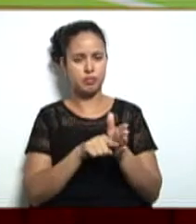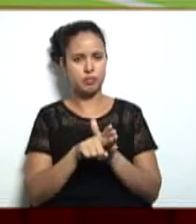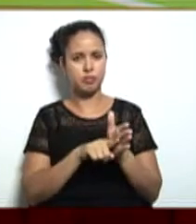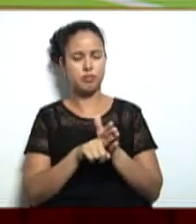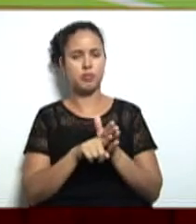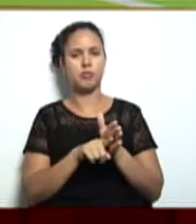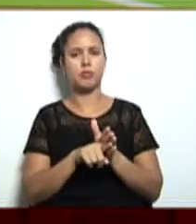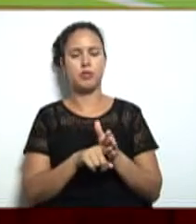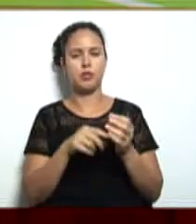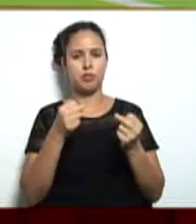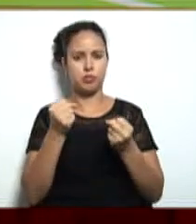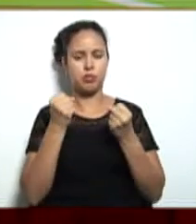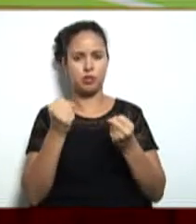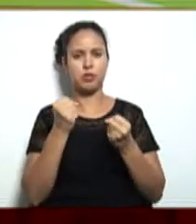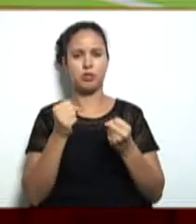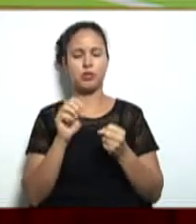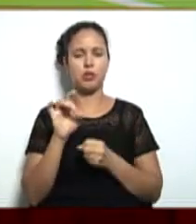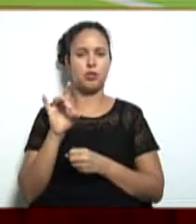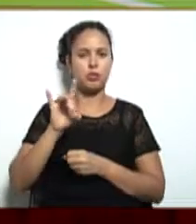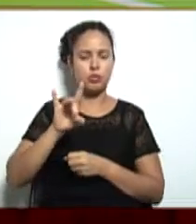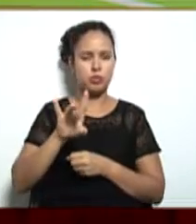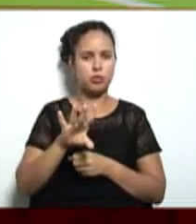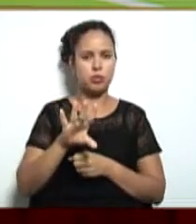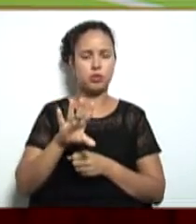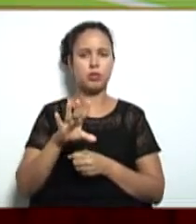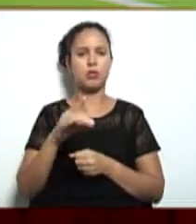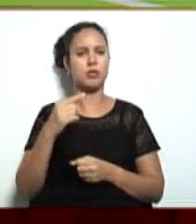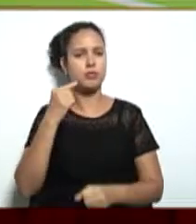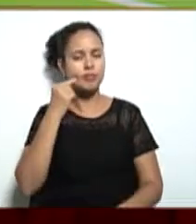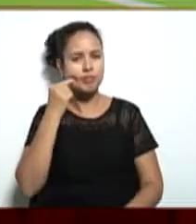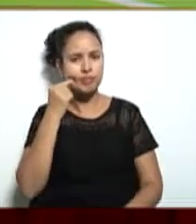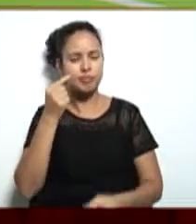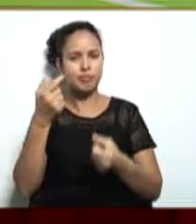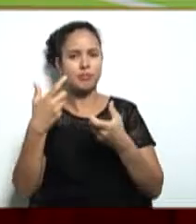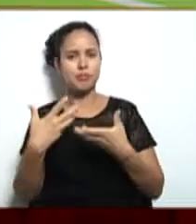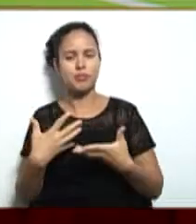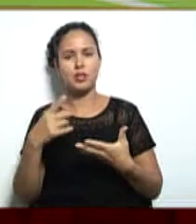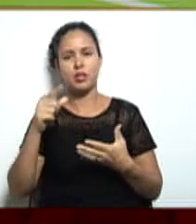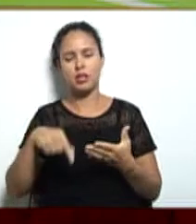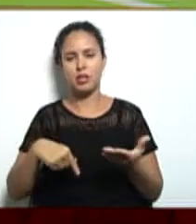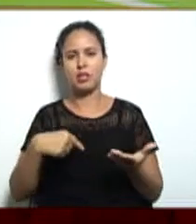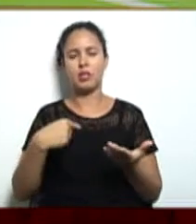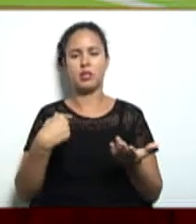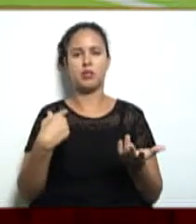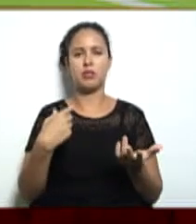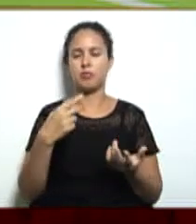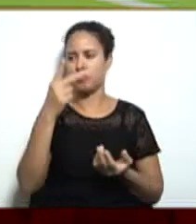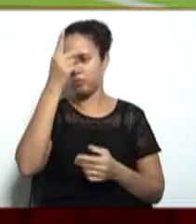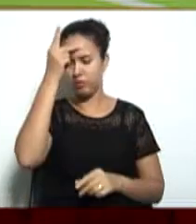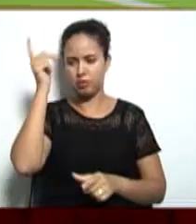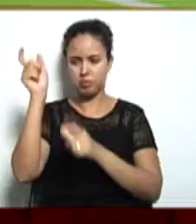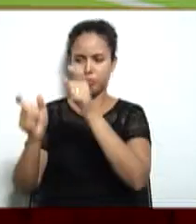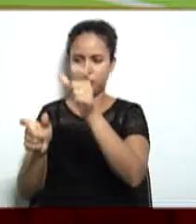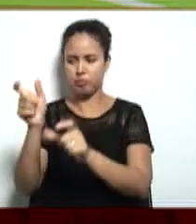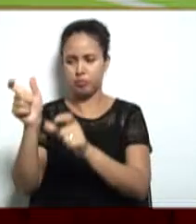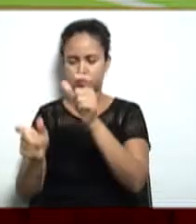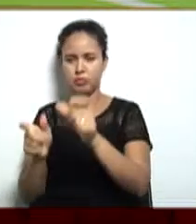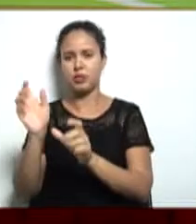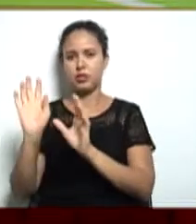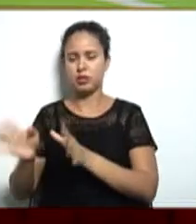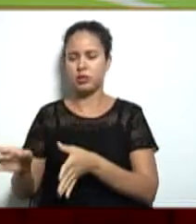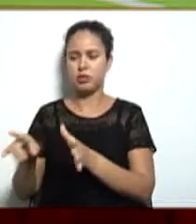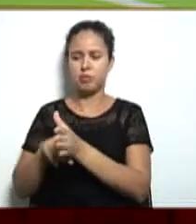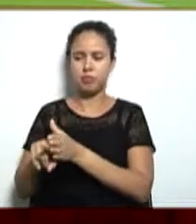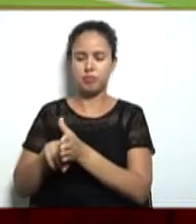denso, né, mais forte. Olha, não é só Anabela que está falando, é fulano, fulano e fulano que já escreveram, já pesquisaram sobre